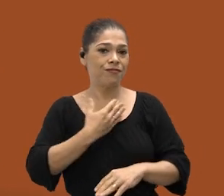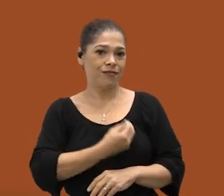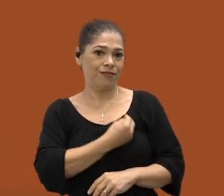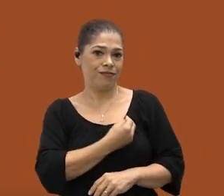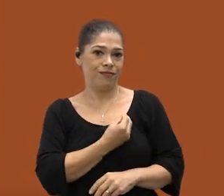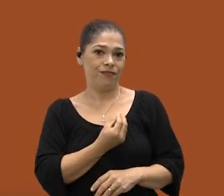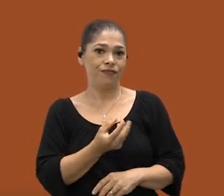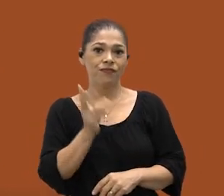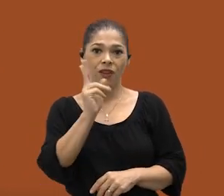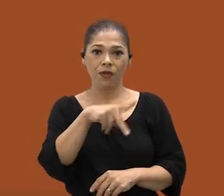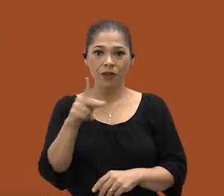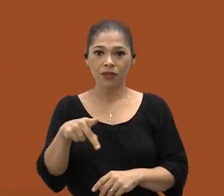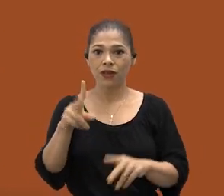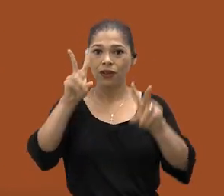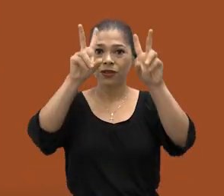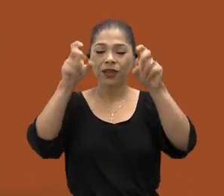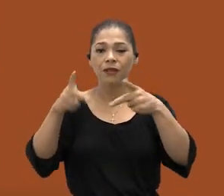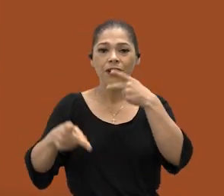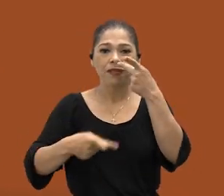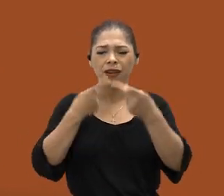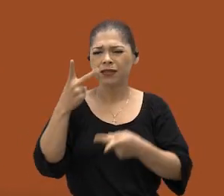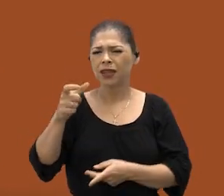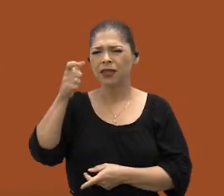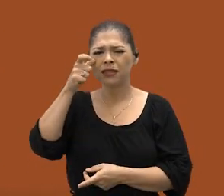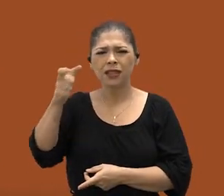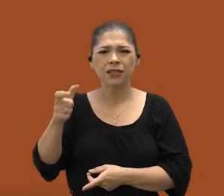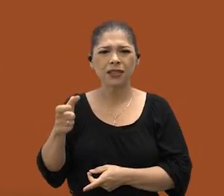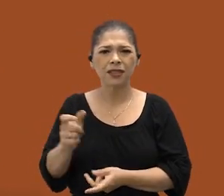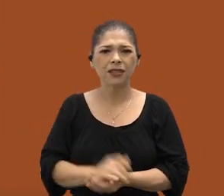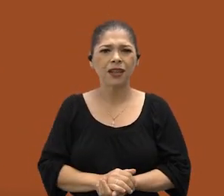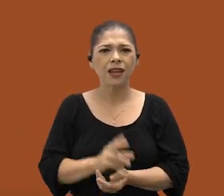ele citou alguns temas que estão interessantes